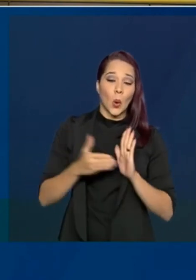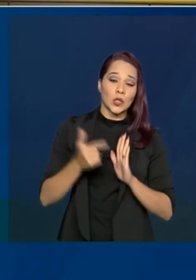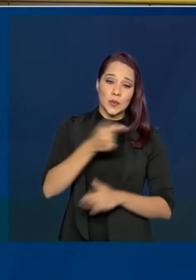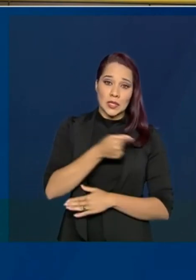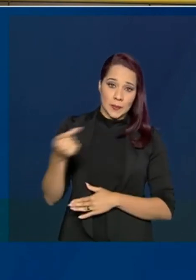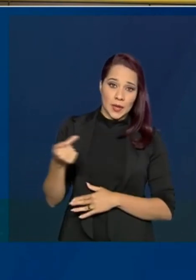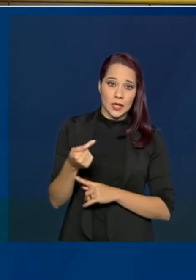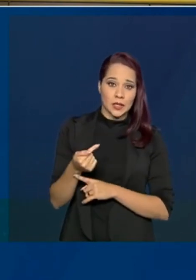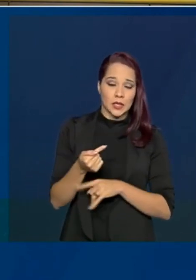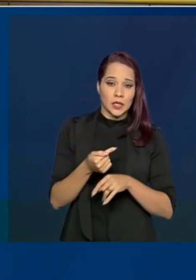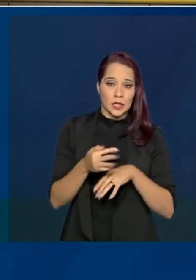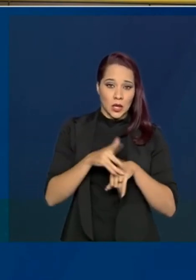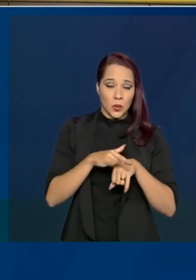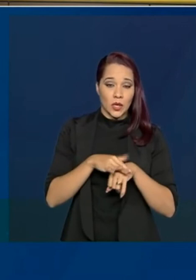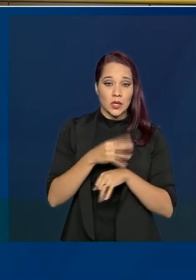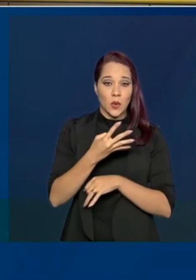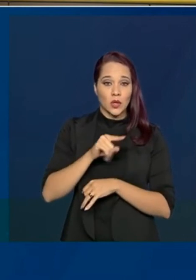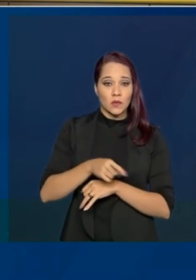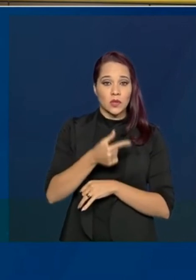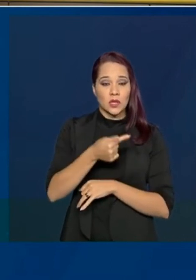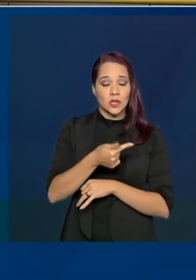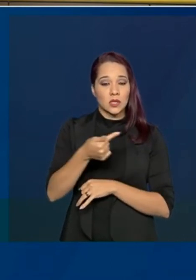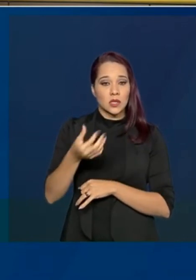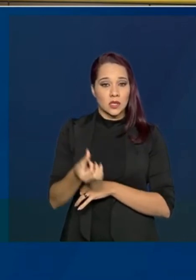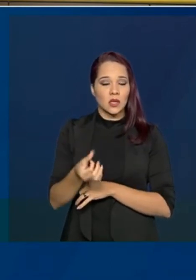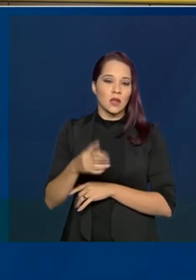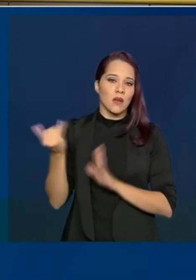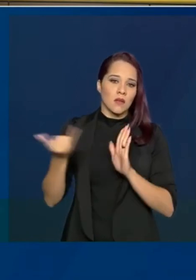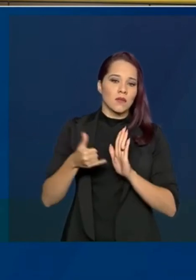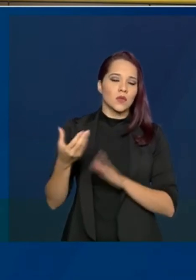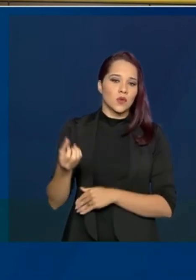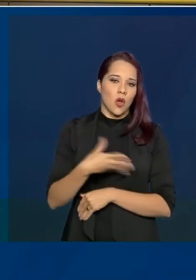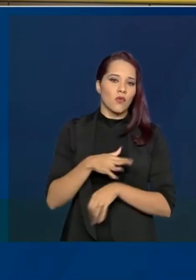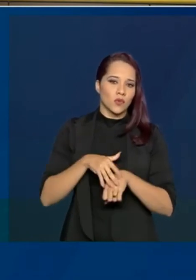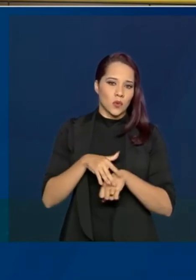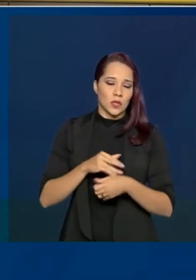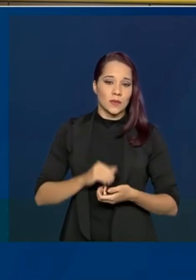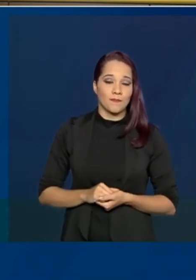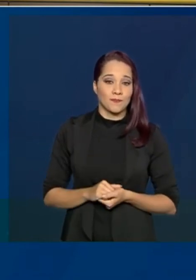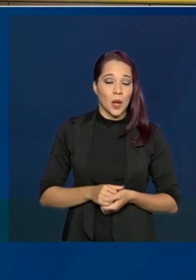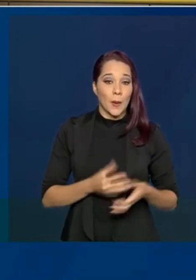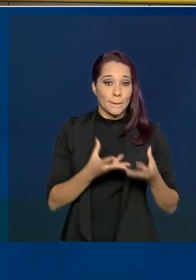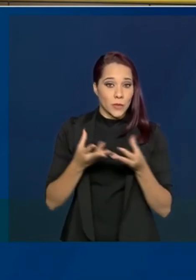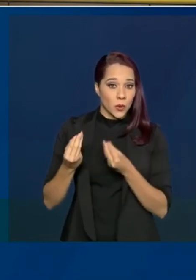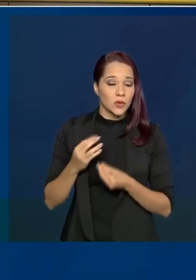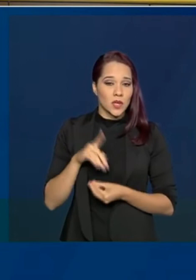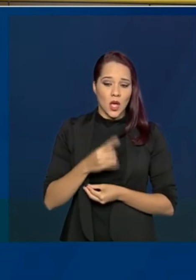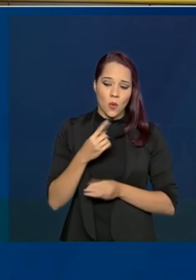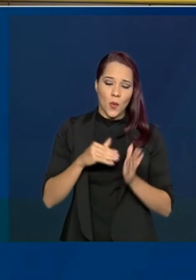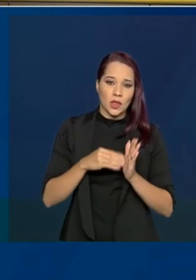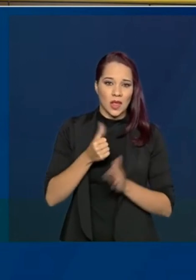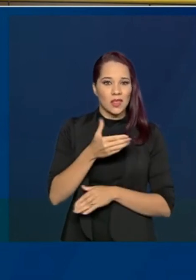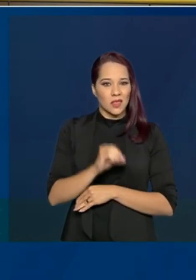semana epidemiológica, 4.766 municípios notificaram casos novos, sendo a maioria de 1 até